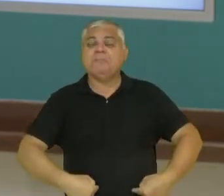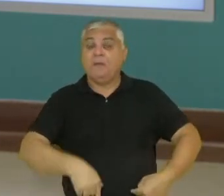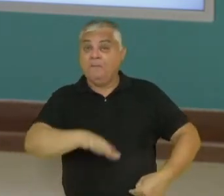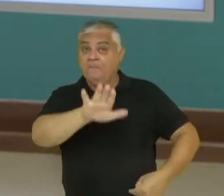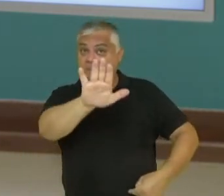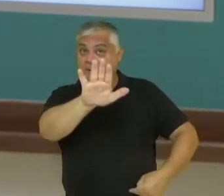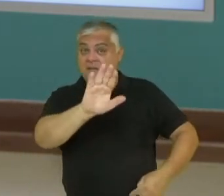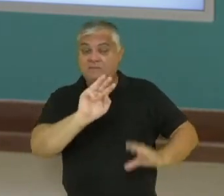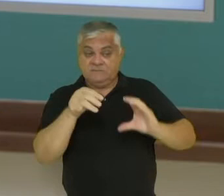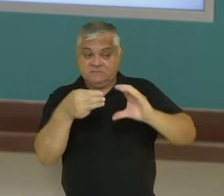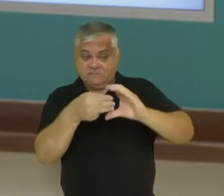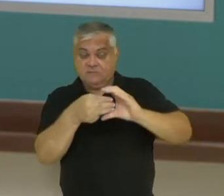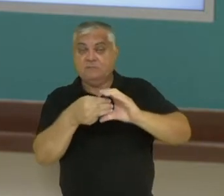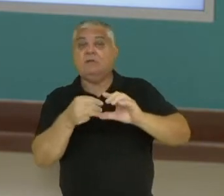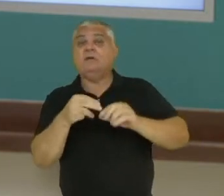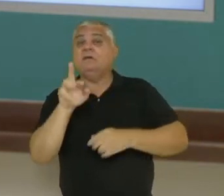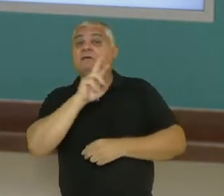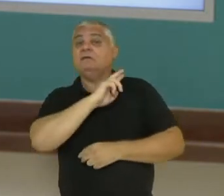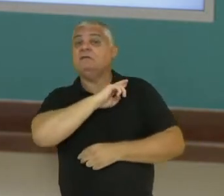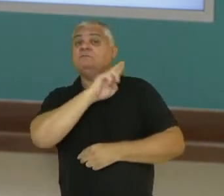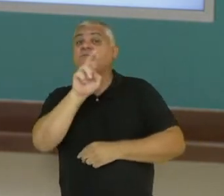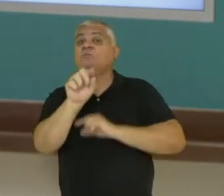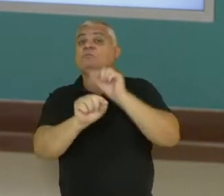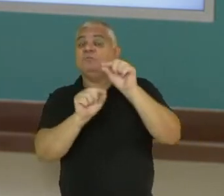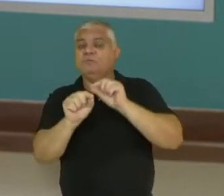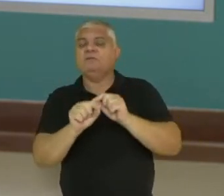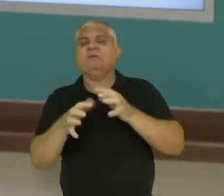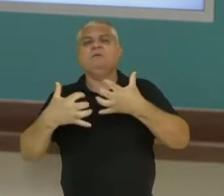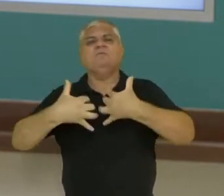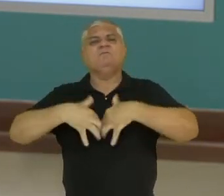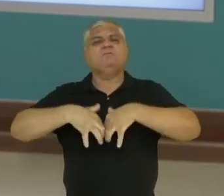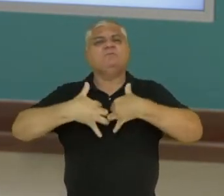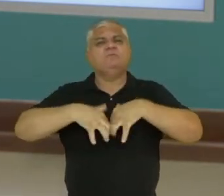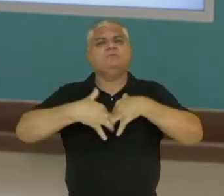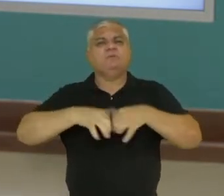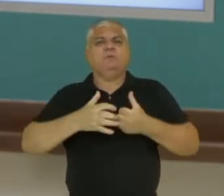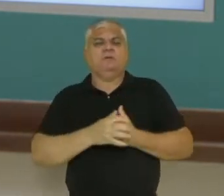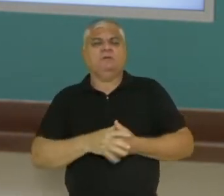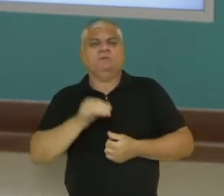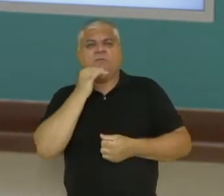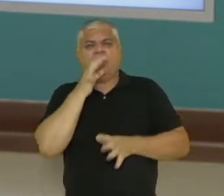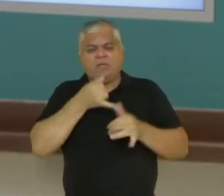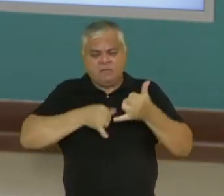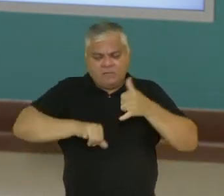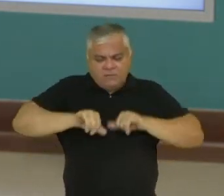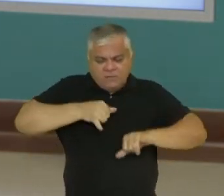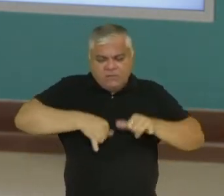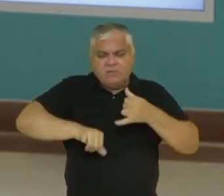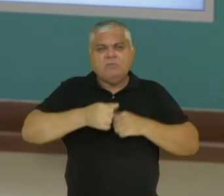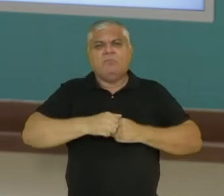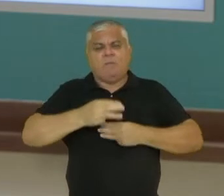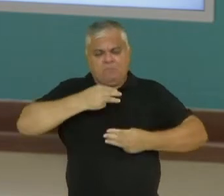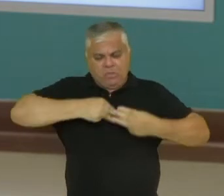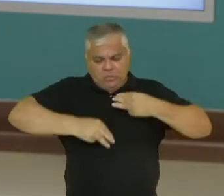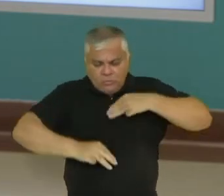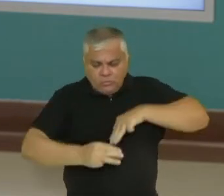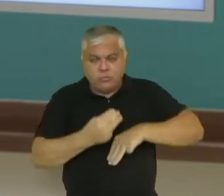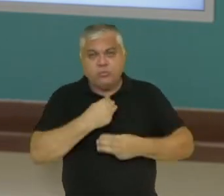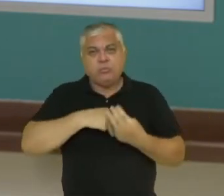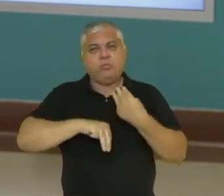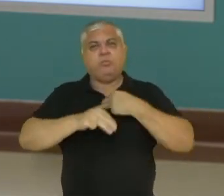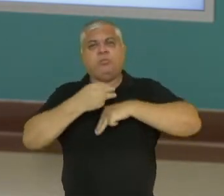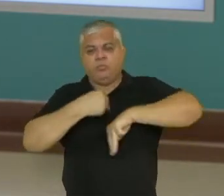células são responsáveis pelo funcionamento, por todas as reações químicas, pelo metabolismo que ocorre no